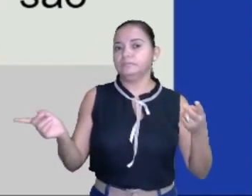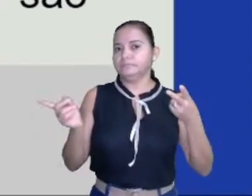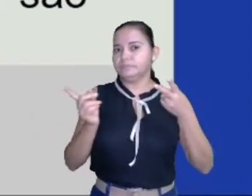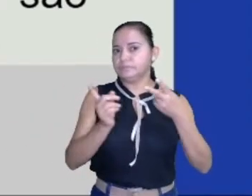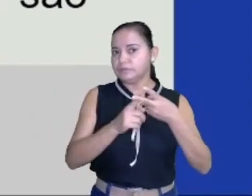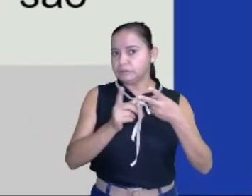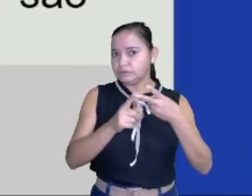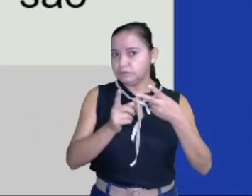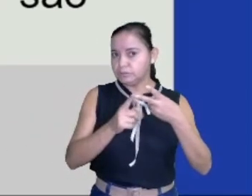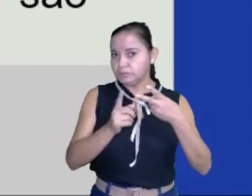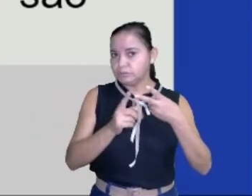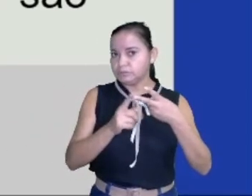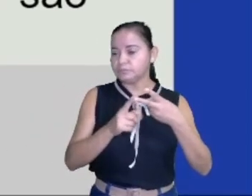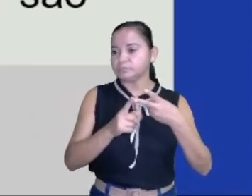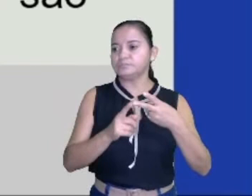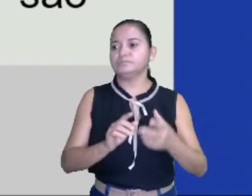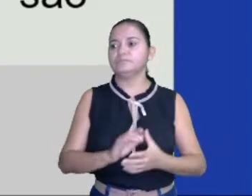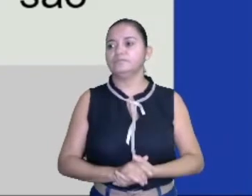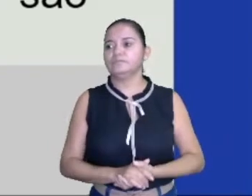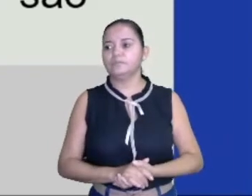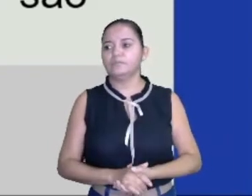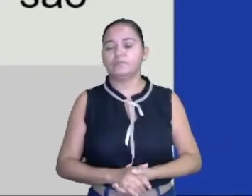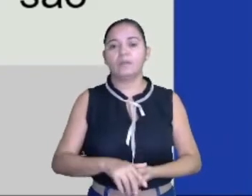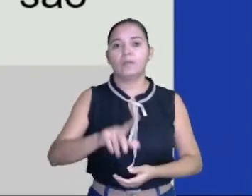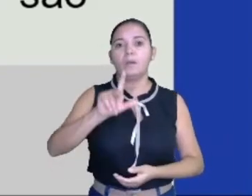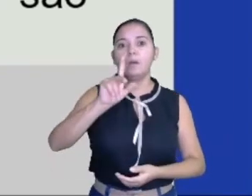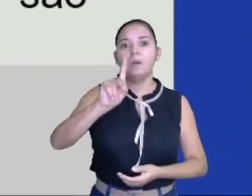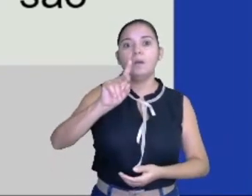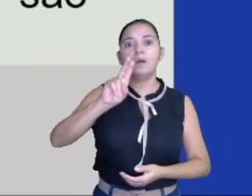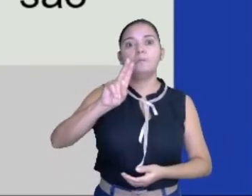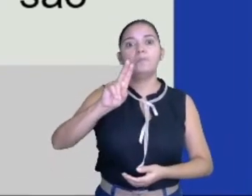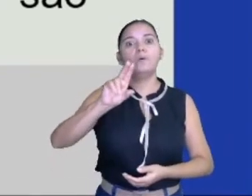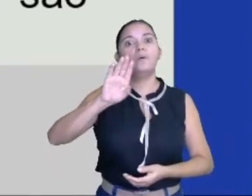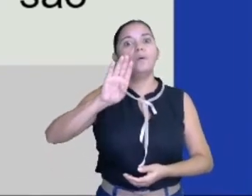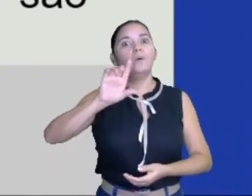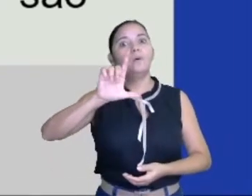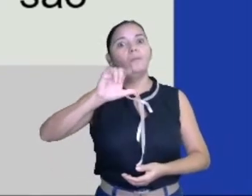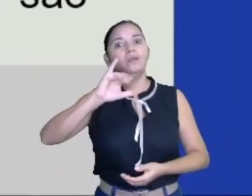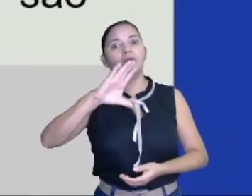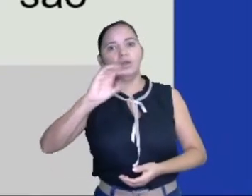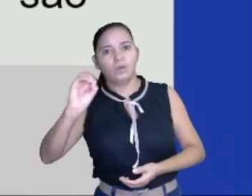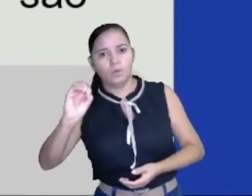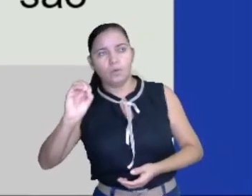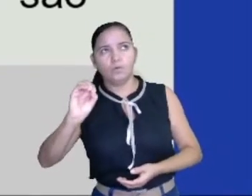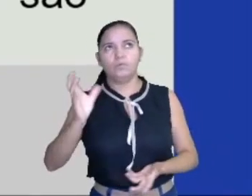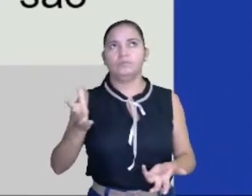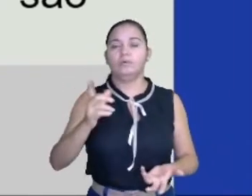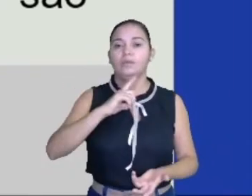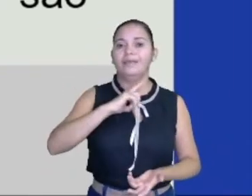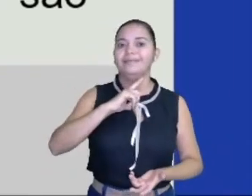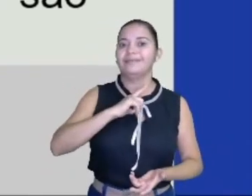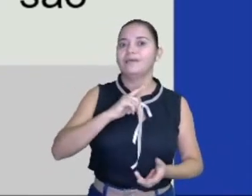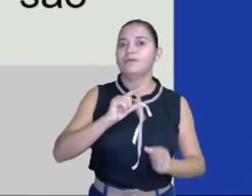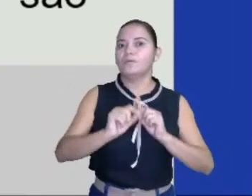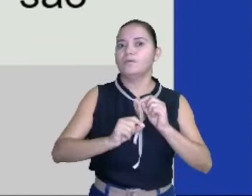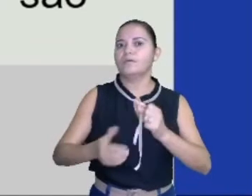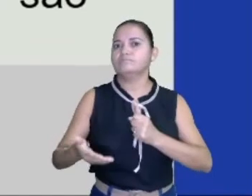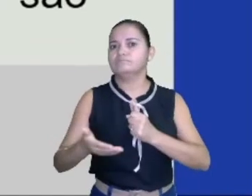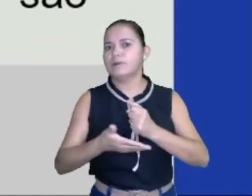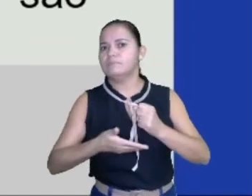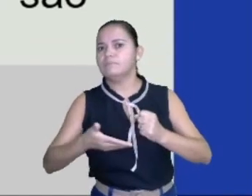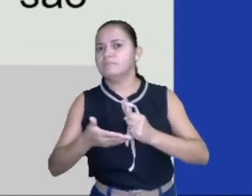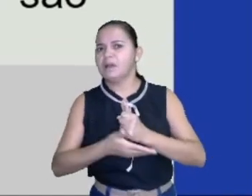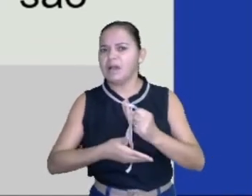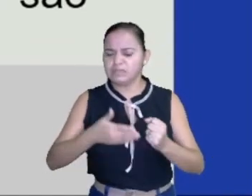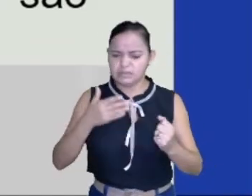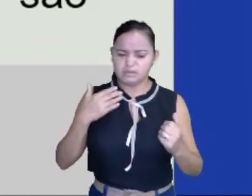de agregado, é o público, que é um agregado de pessoas que segue os mesmos estímulos. É baseado não em contato